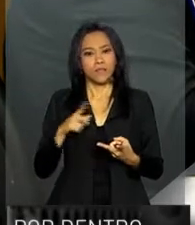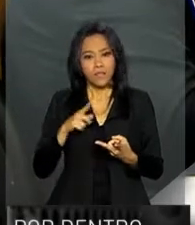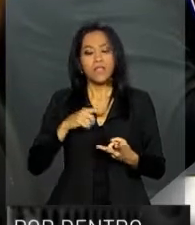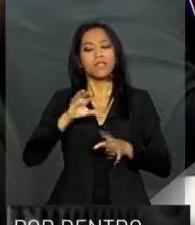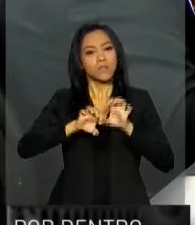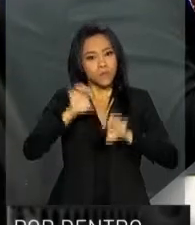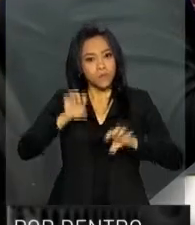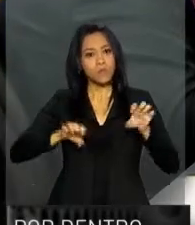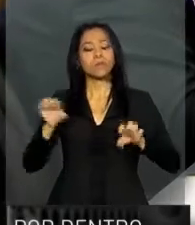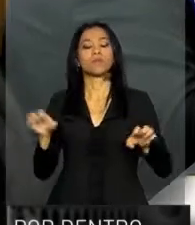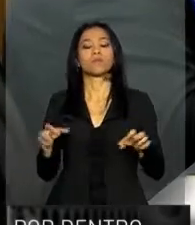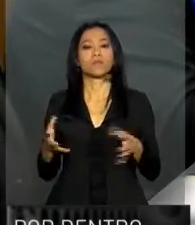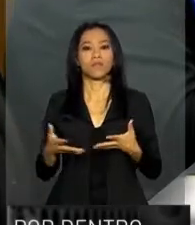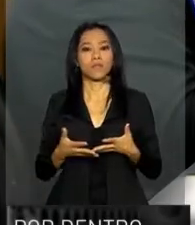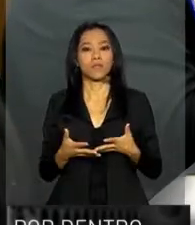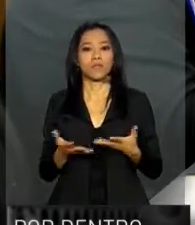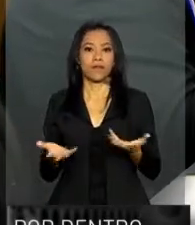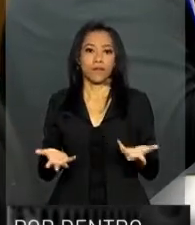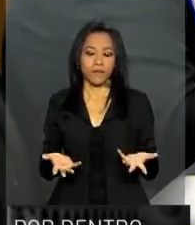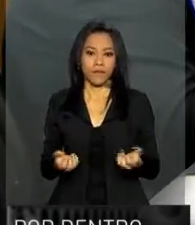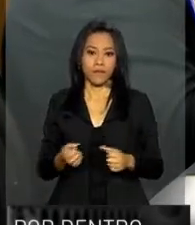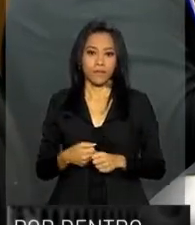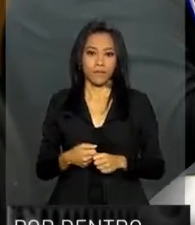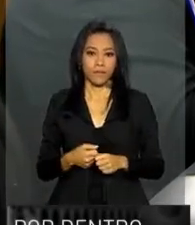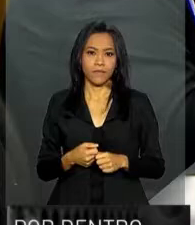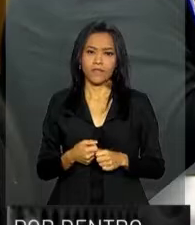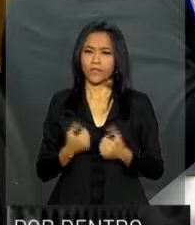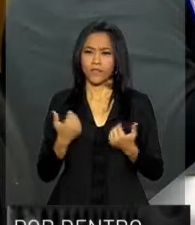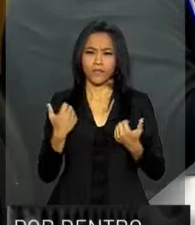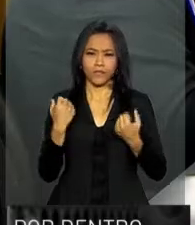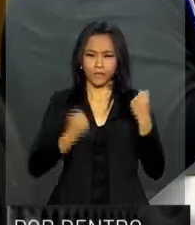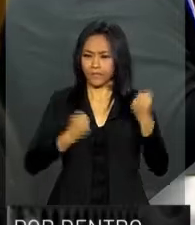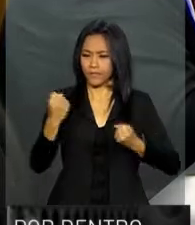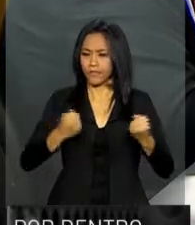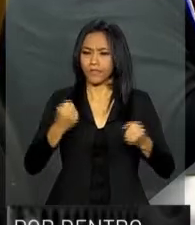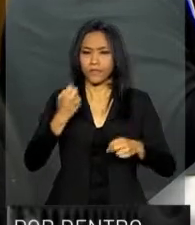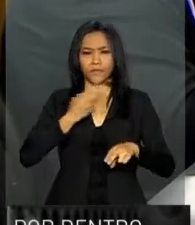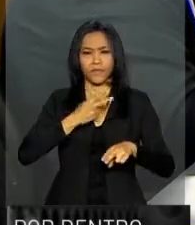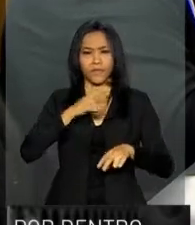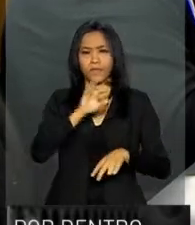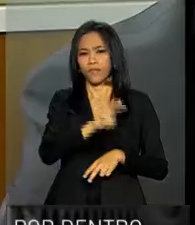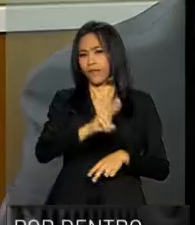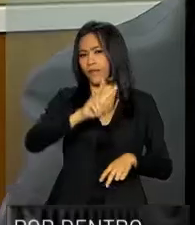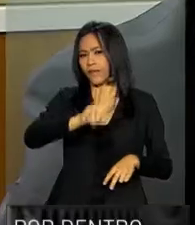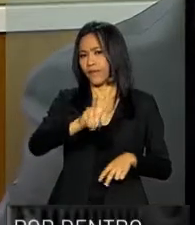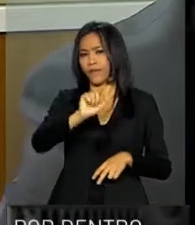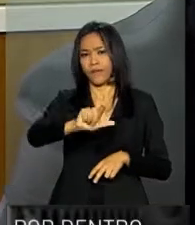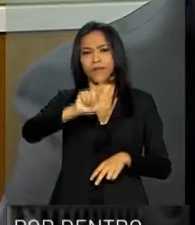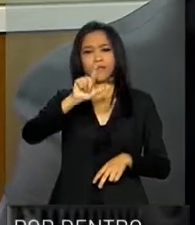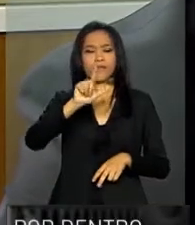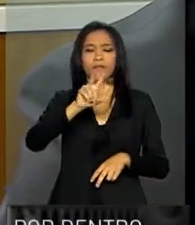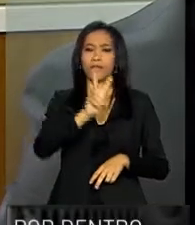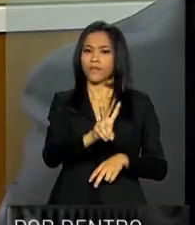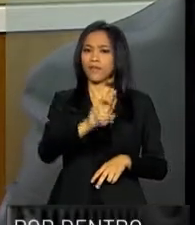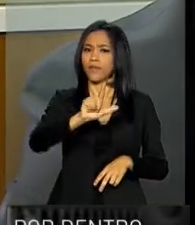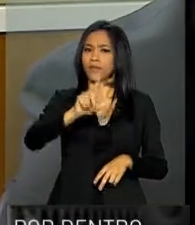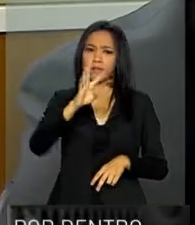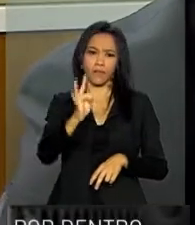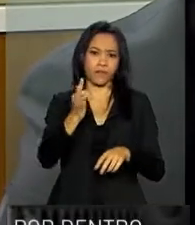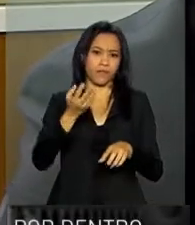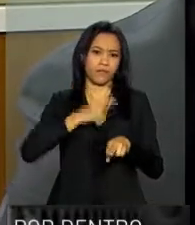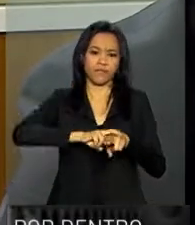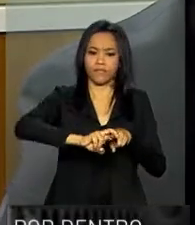é é o dia d de transporte com vlt com o metrô com brt houve um investimento